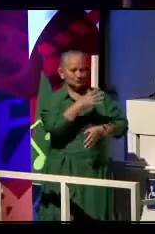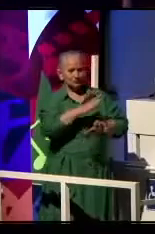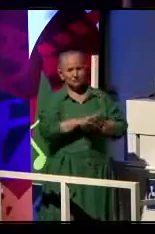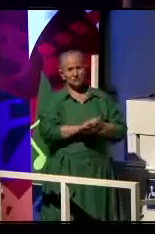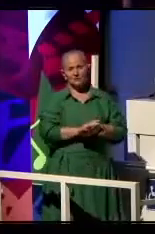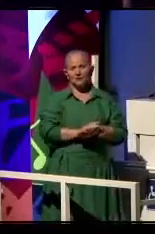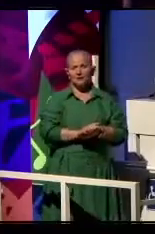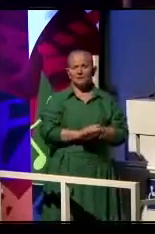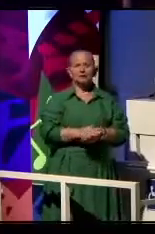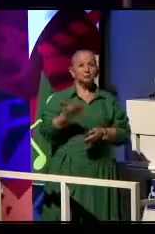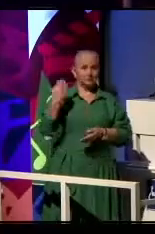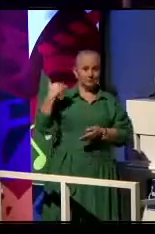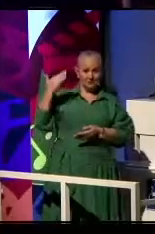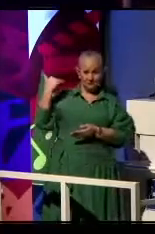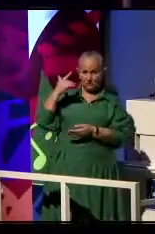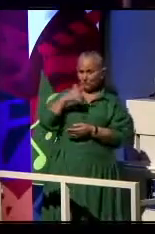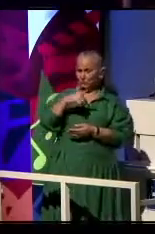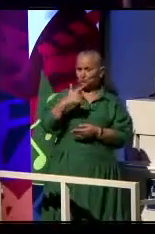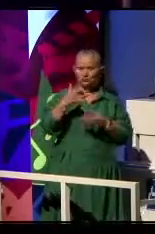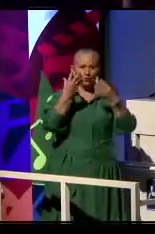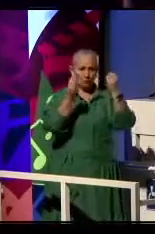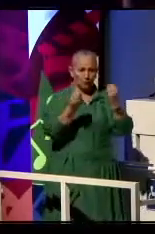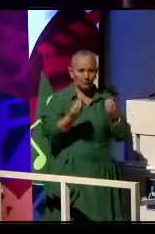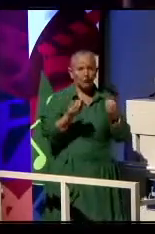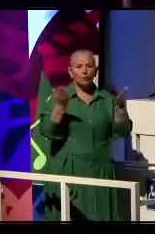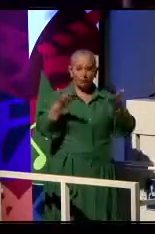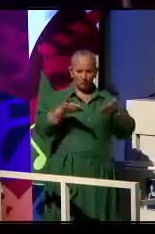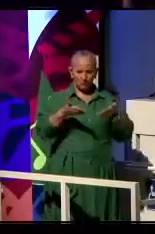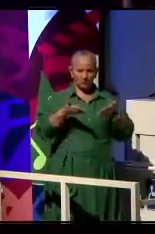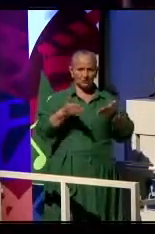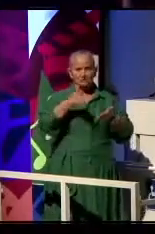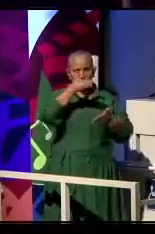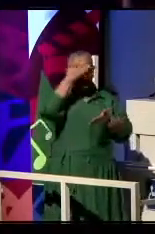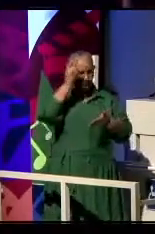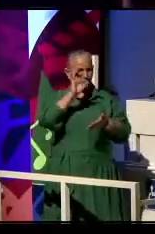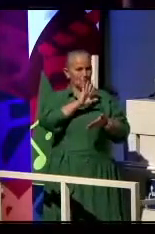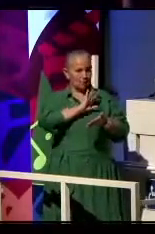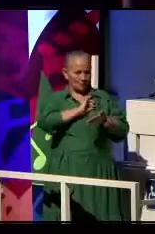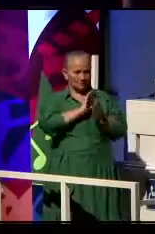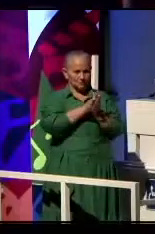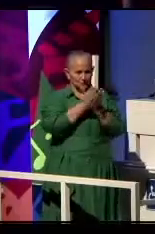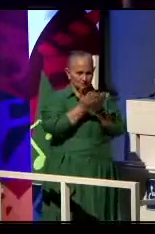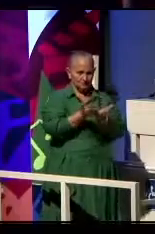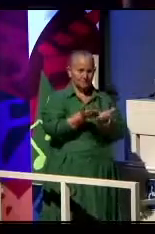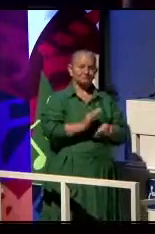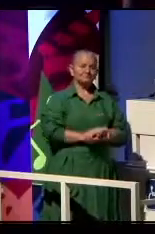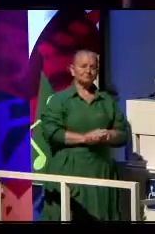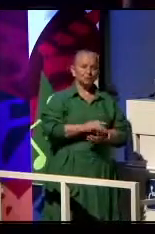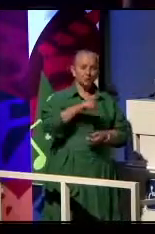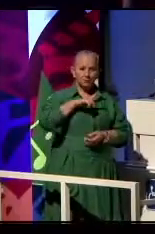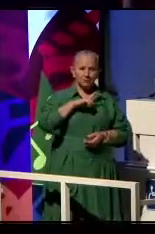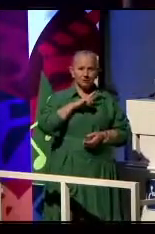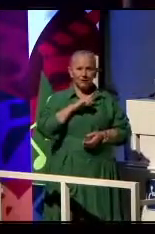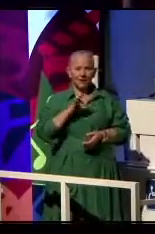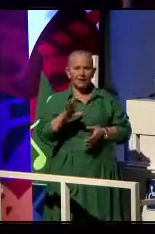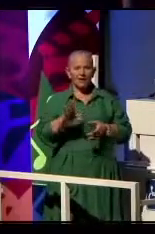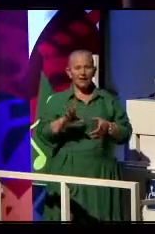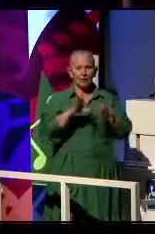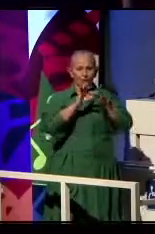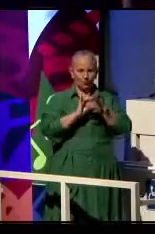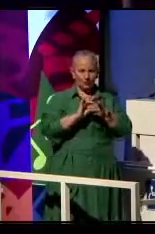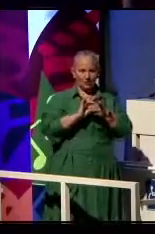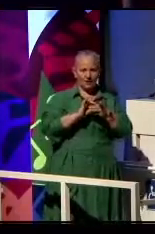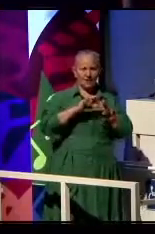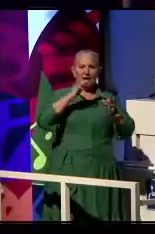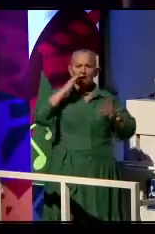na época não foi. Houve um estranhamento, porque há uma mistura de jazz, que vem do Toninho Horta,